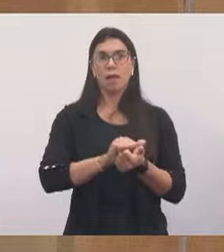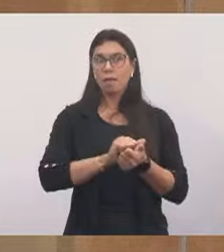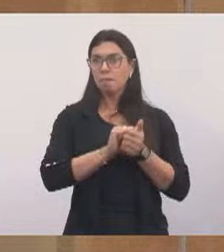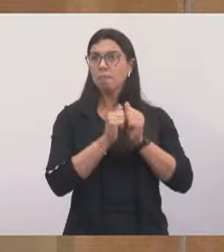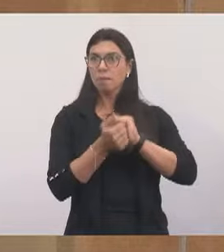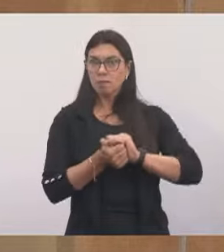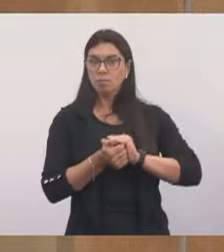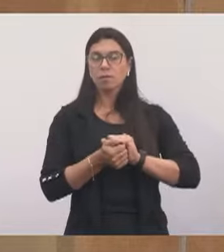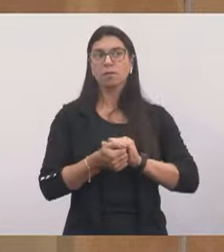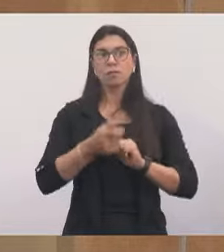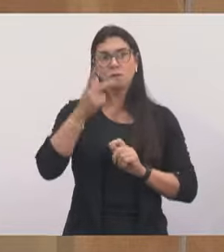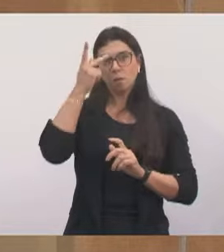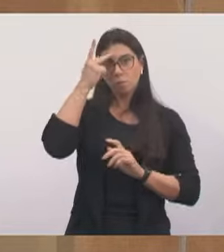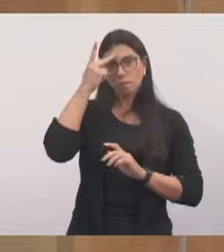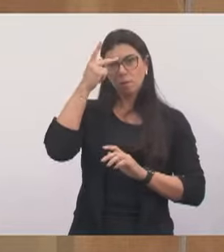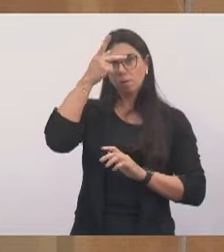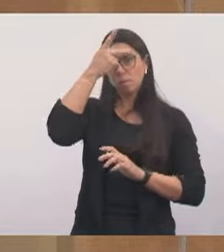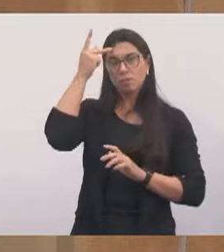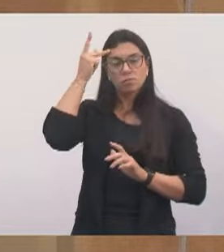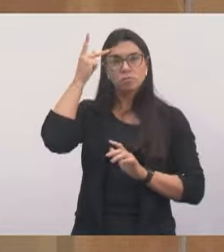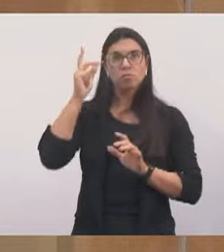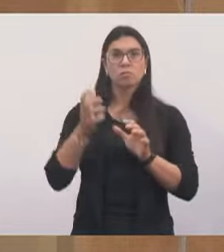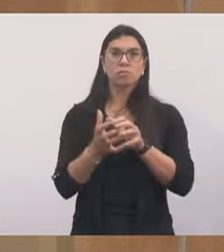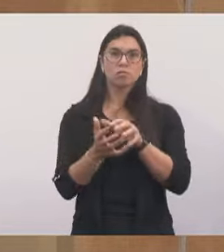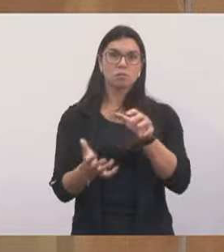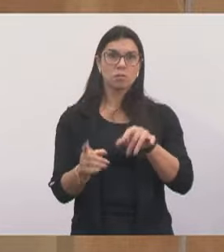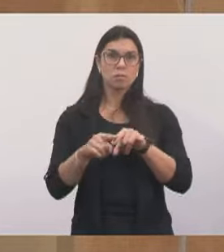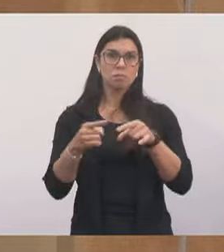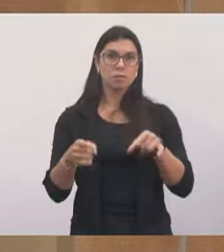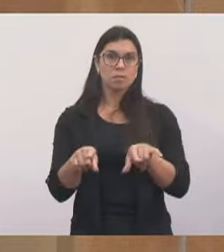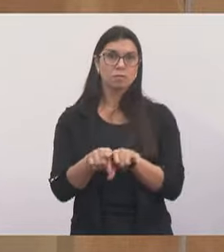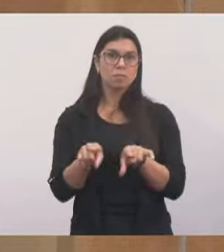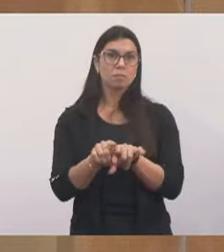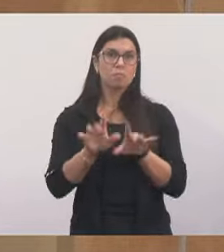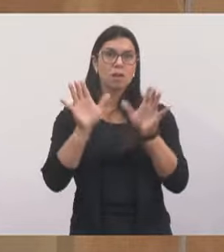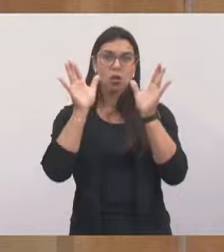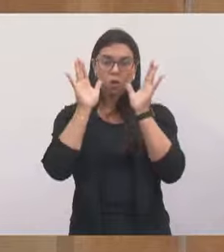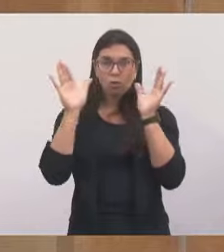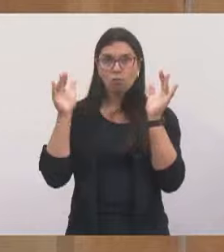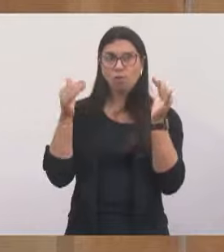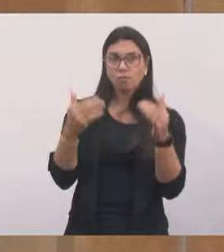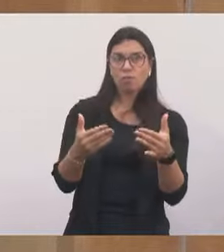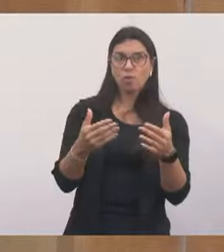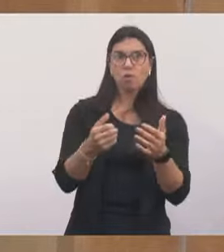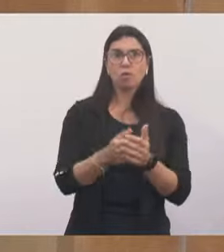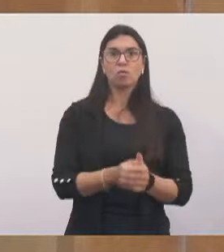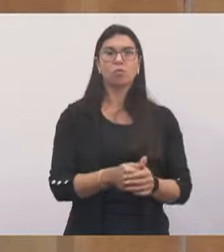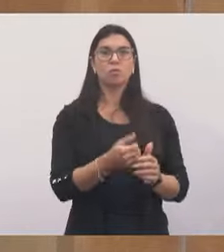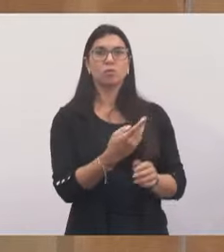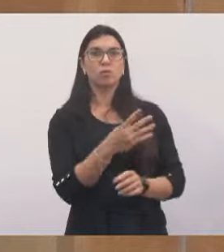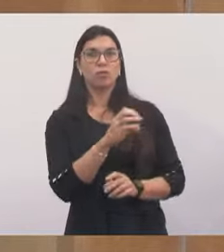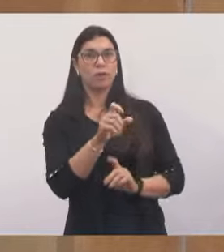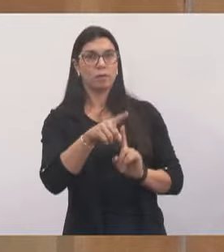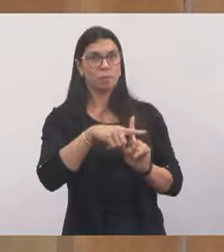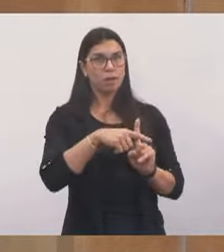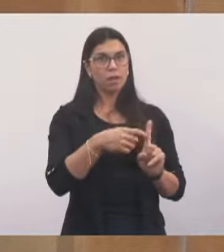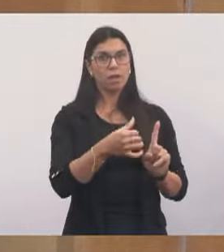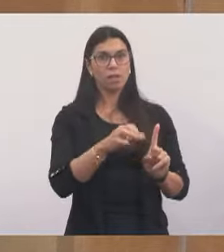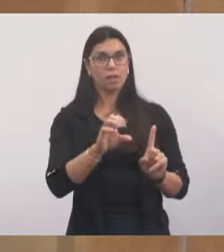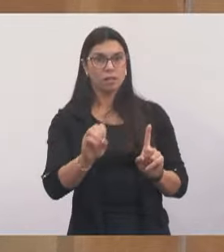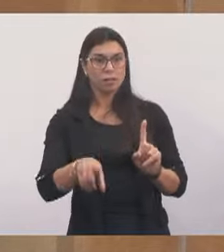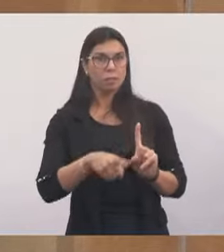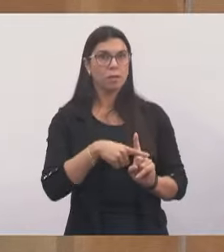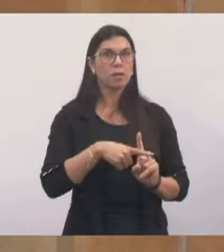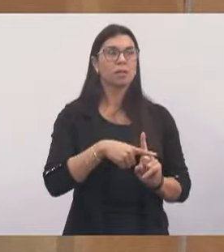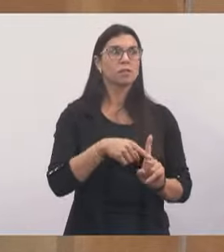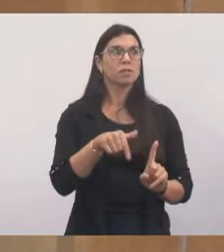idosas, ok? Mas também no foco aos masters, 40 mais, 50 mais, 60 mais, 70 mais, ok?